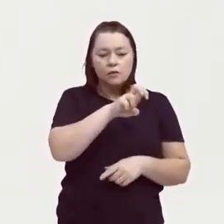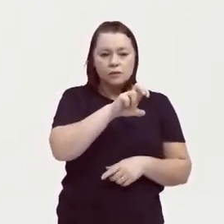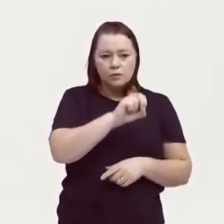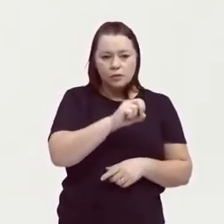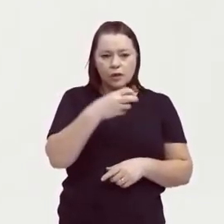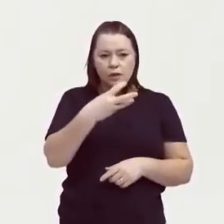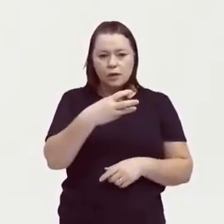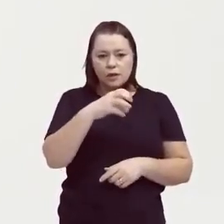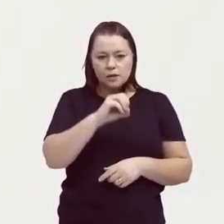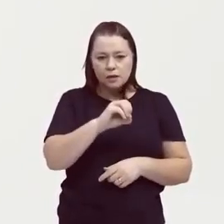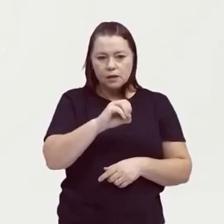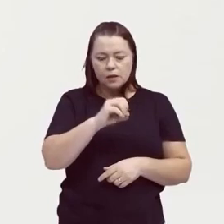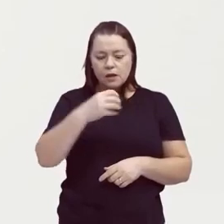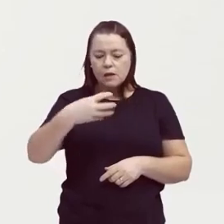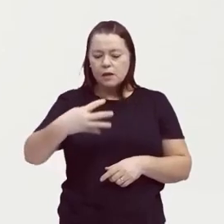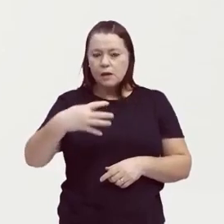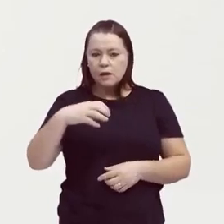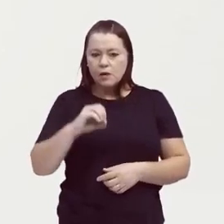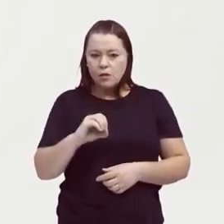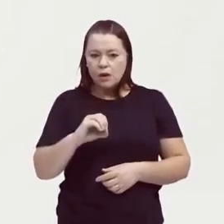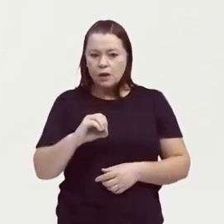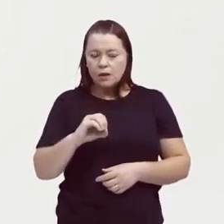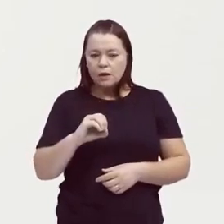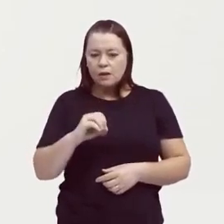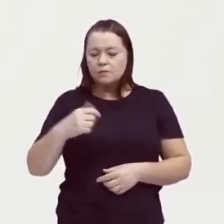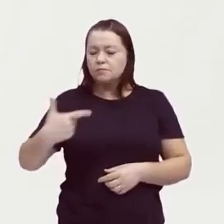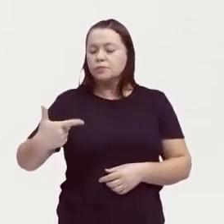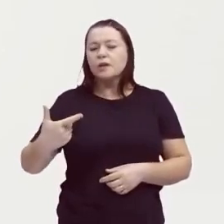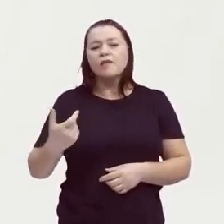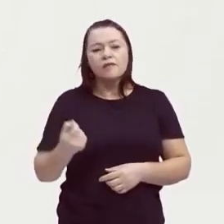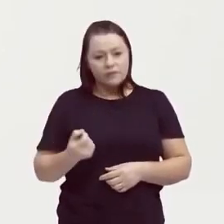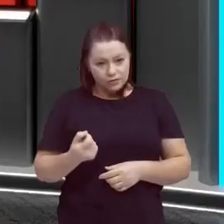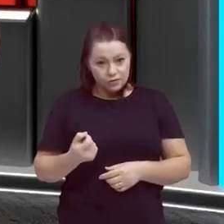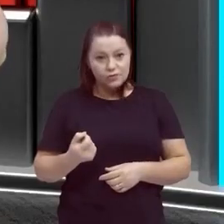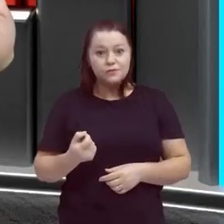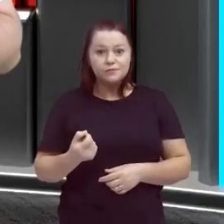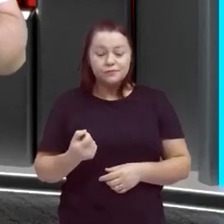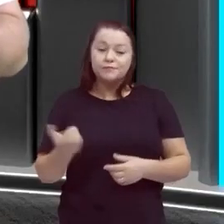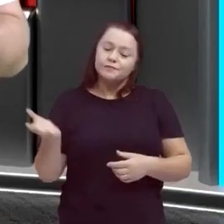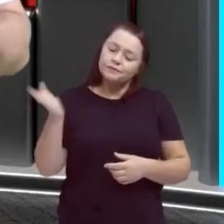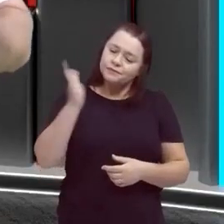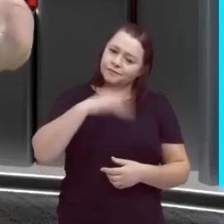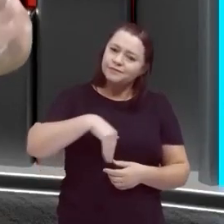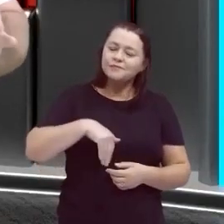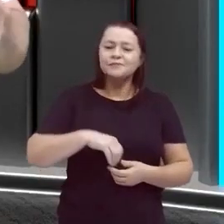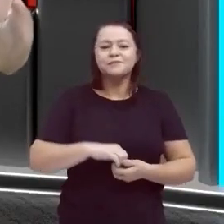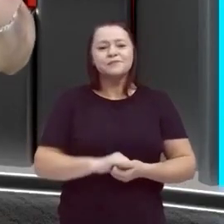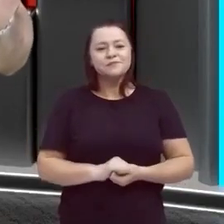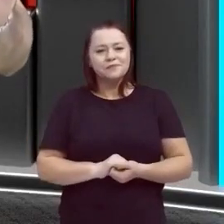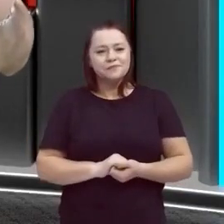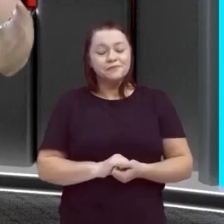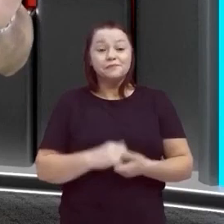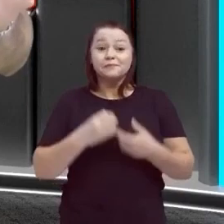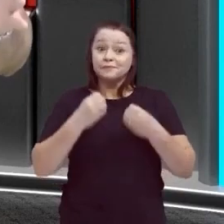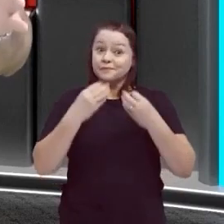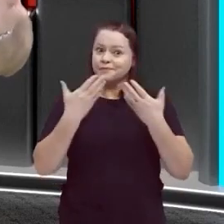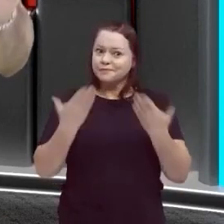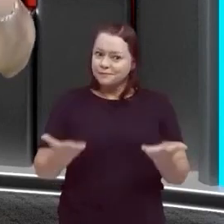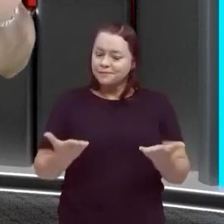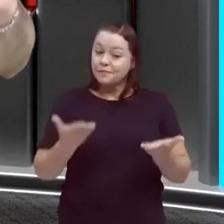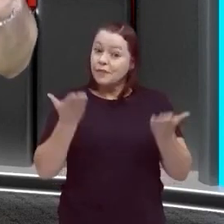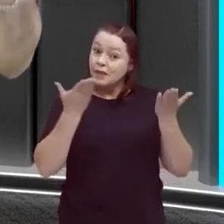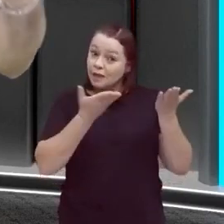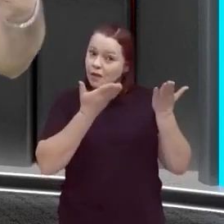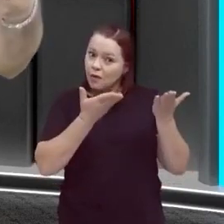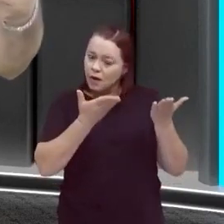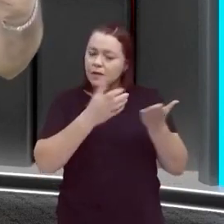O Newton, 40. E o Edson, 20. Aqui comigo. Bom, nesse caso aí, para